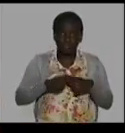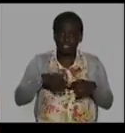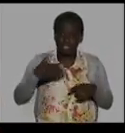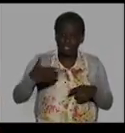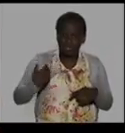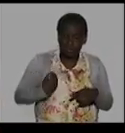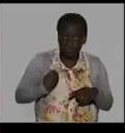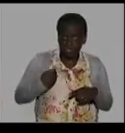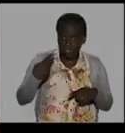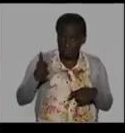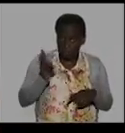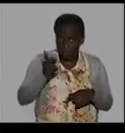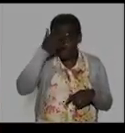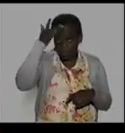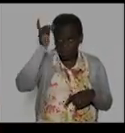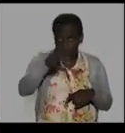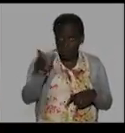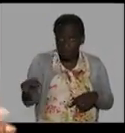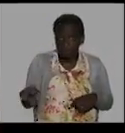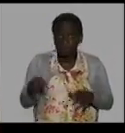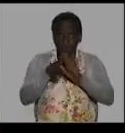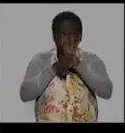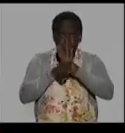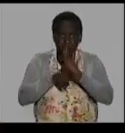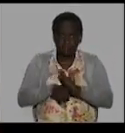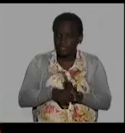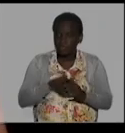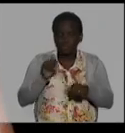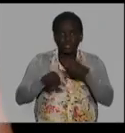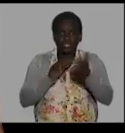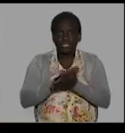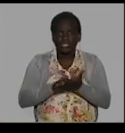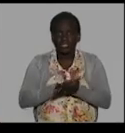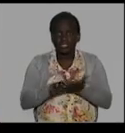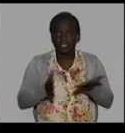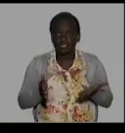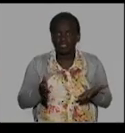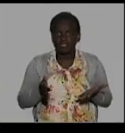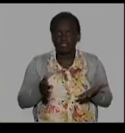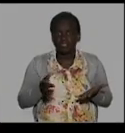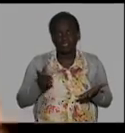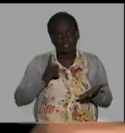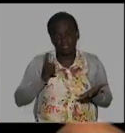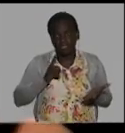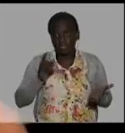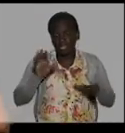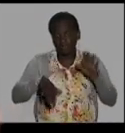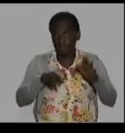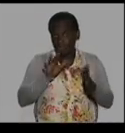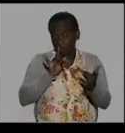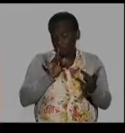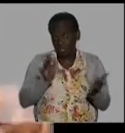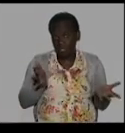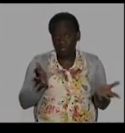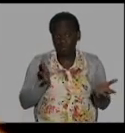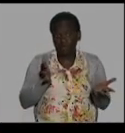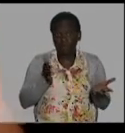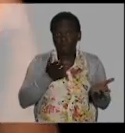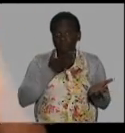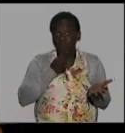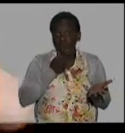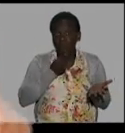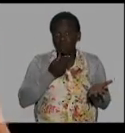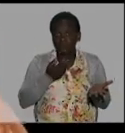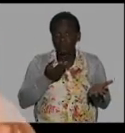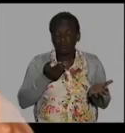né? Porque ao longo da vida dessas pessoas, se você analisa, não houve variedade, né? Porque, né, tem esses... Às vezes a gente está namorando